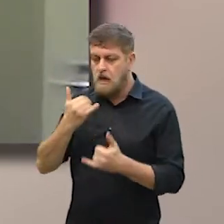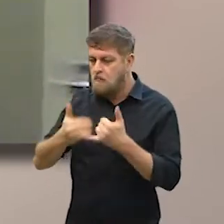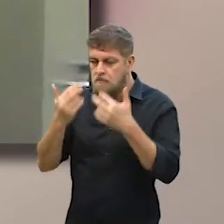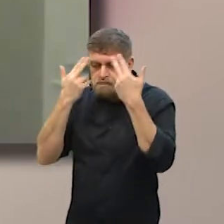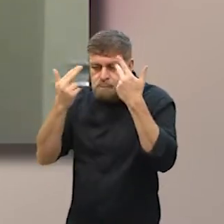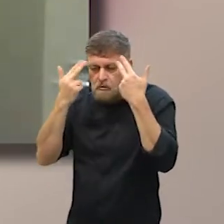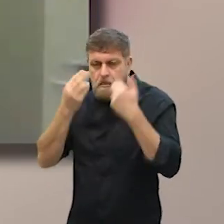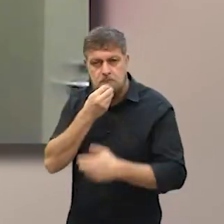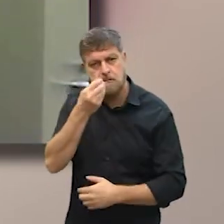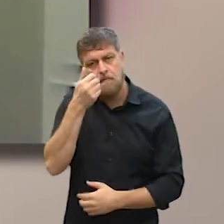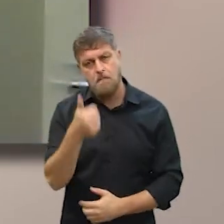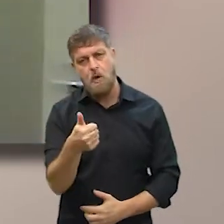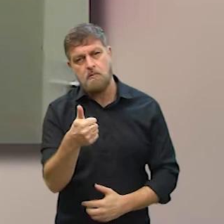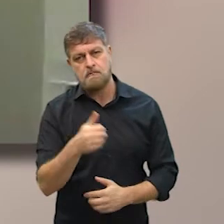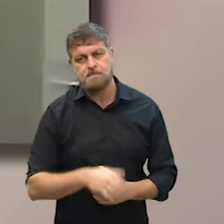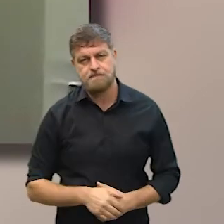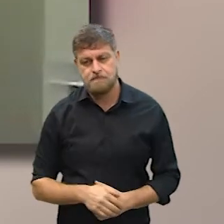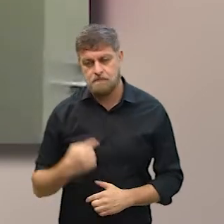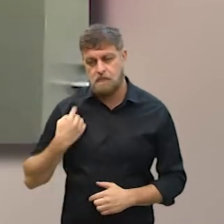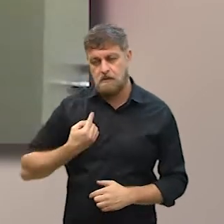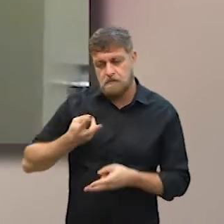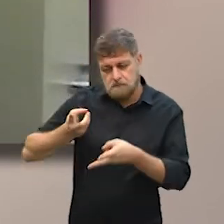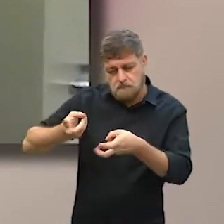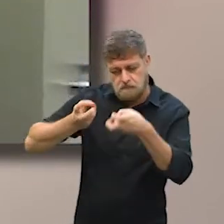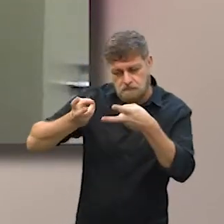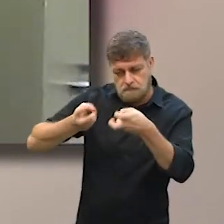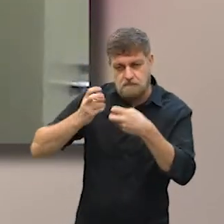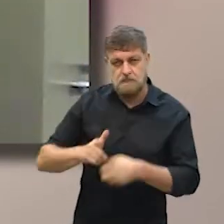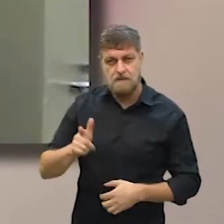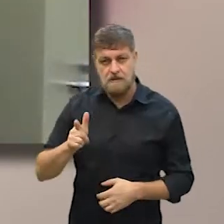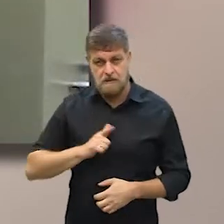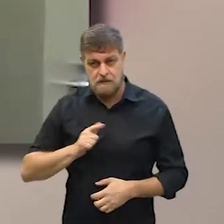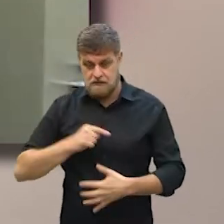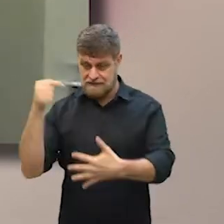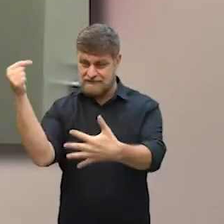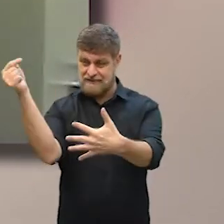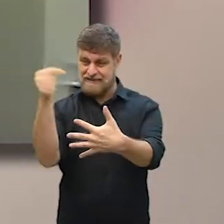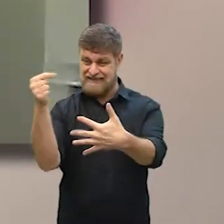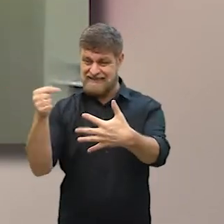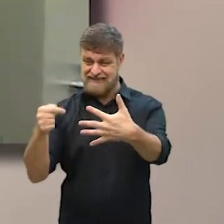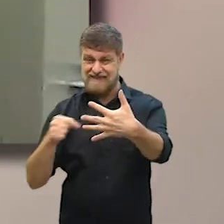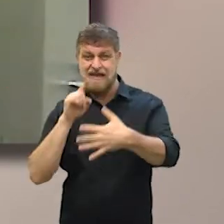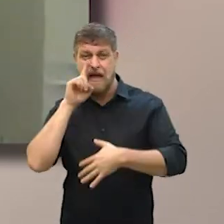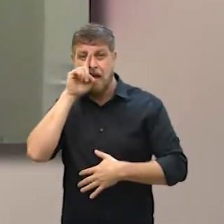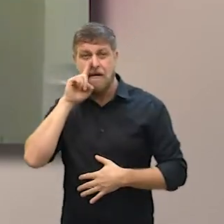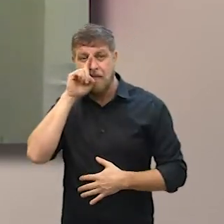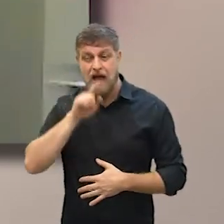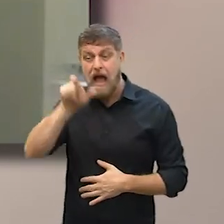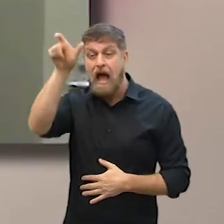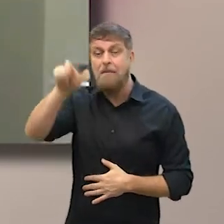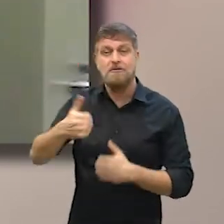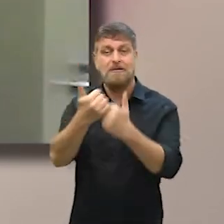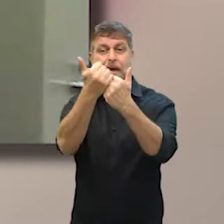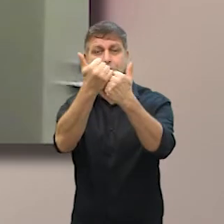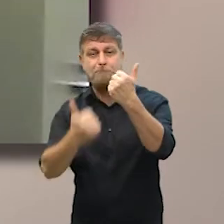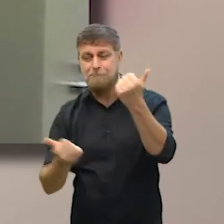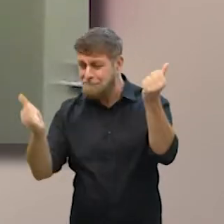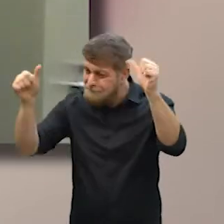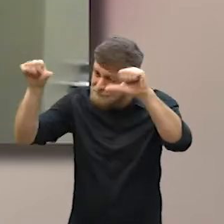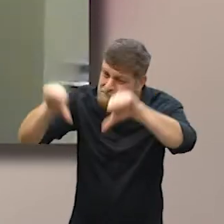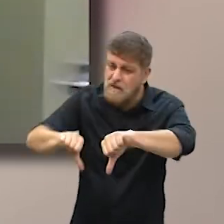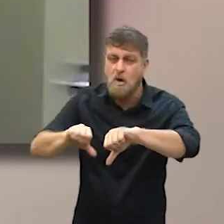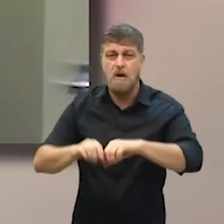de vida a bastante Bom na verdade a gente vai ver assim dos fatores de risco são os pacientes que vão